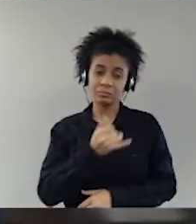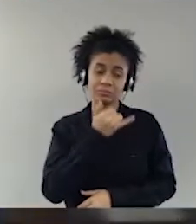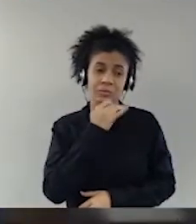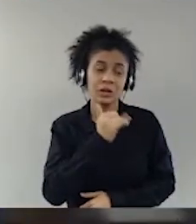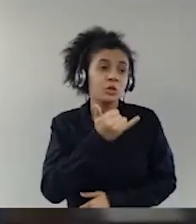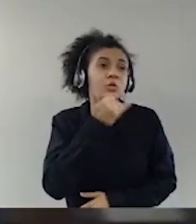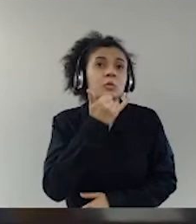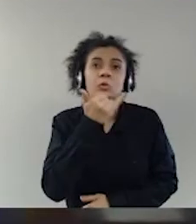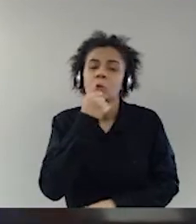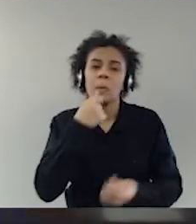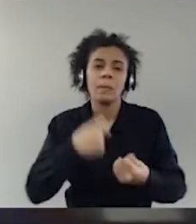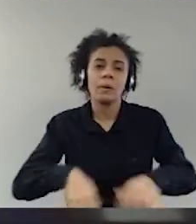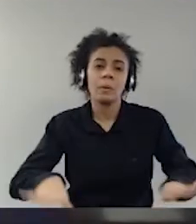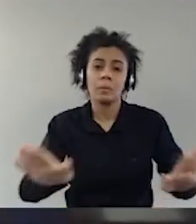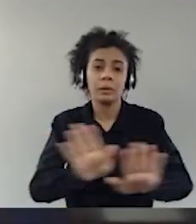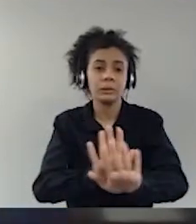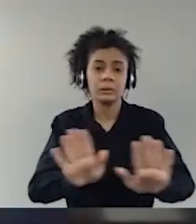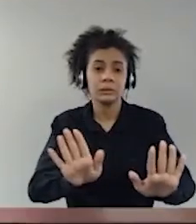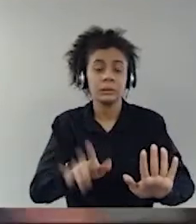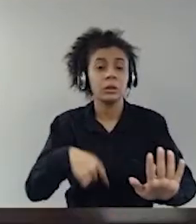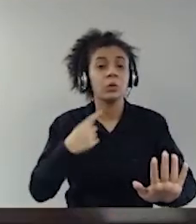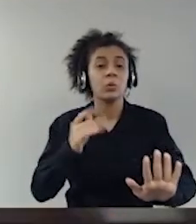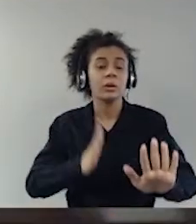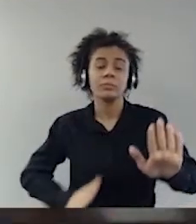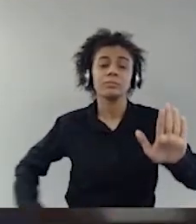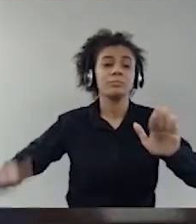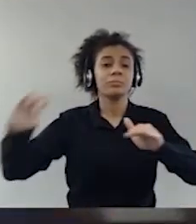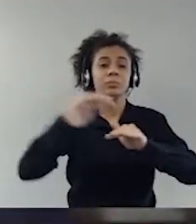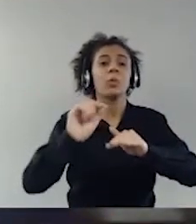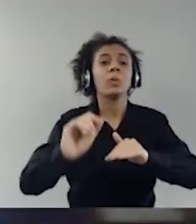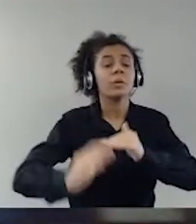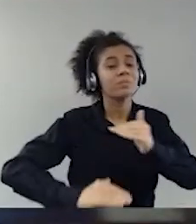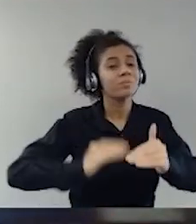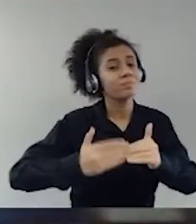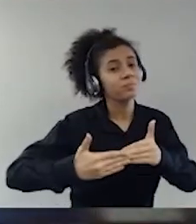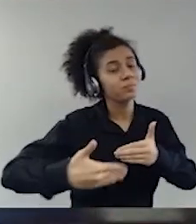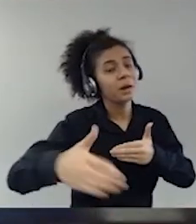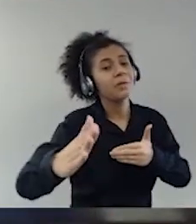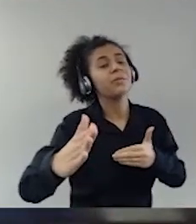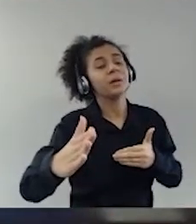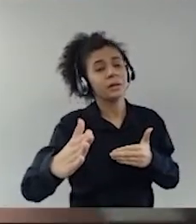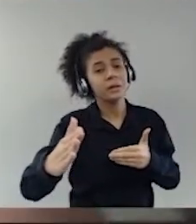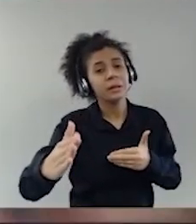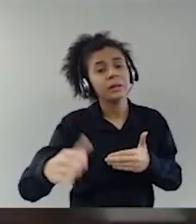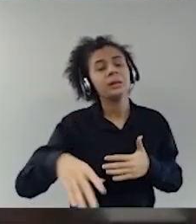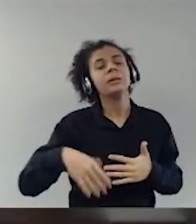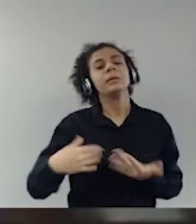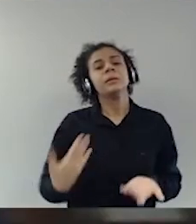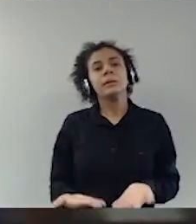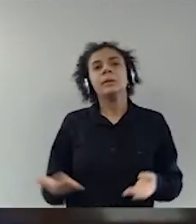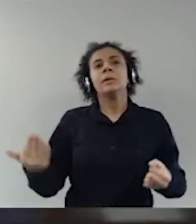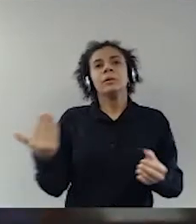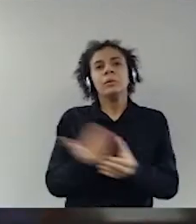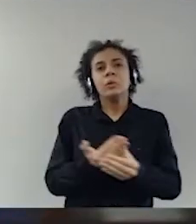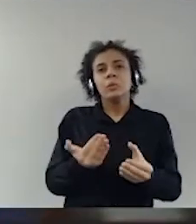mais necessárias, precisamos ir além disso, e que os processos de